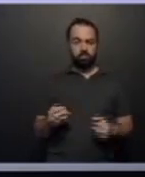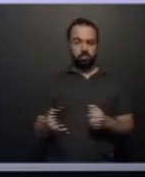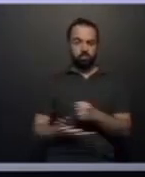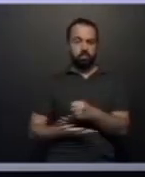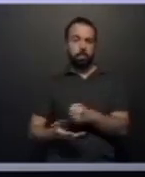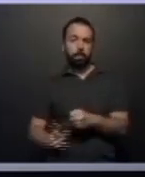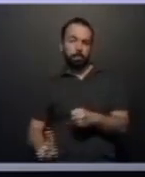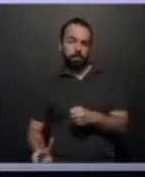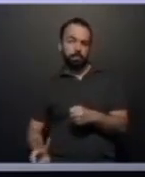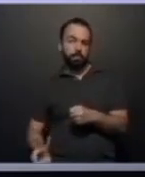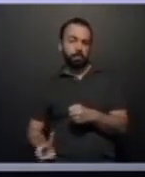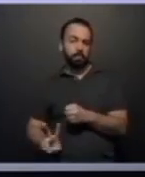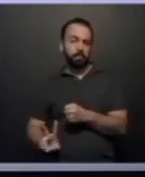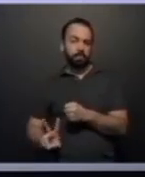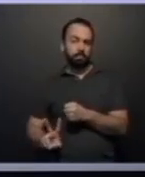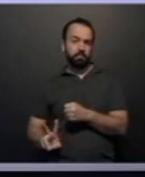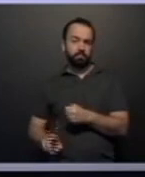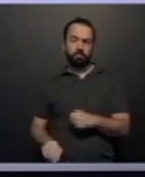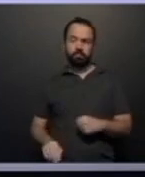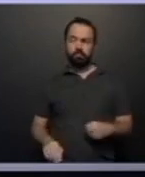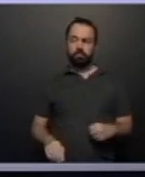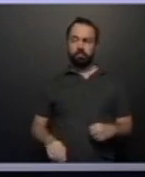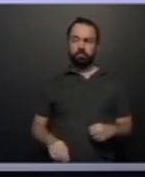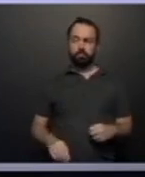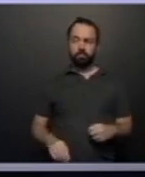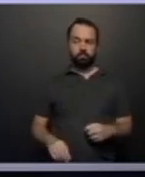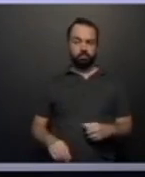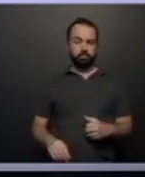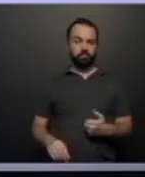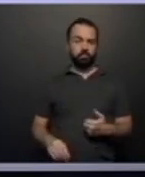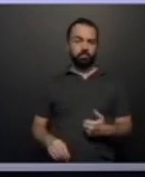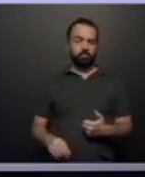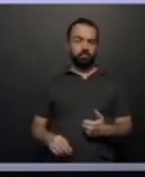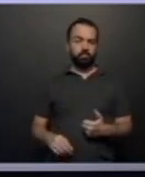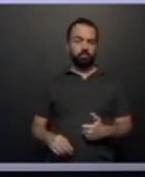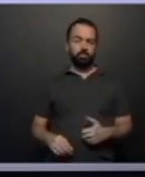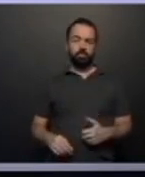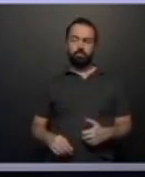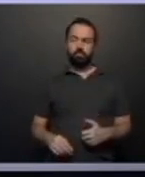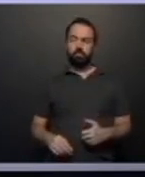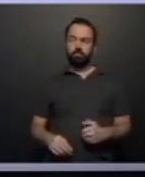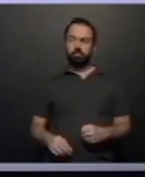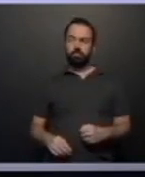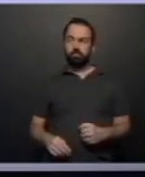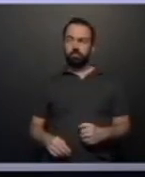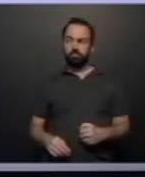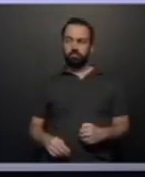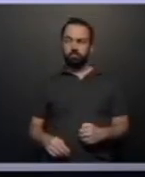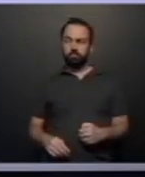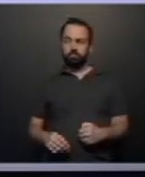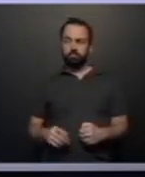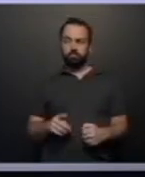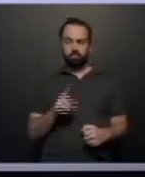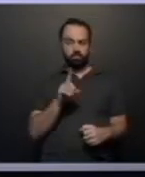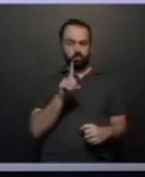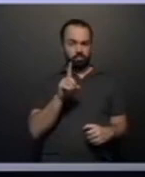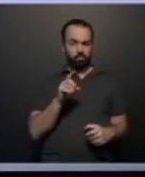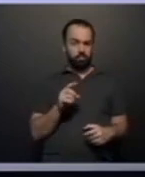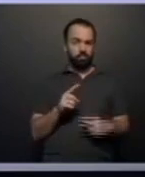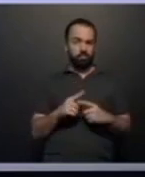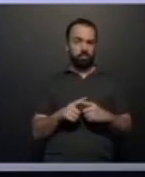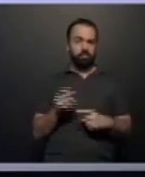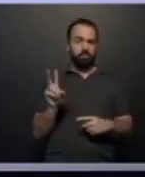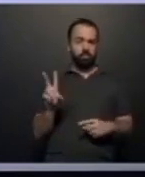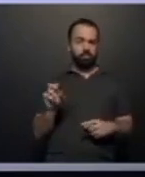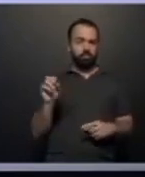2 pequenininho aqui, que é um índice, que representa que é o sistema binário. Então, eu vou escrever 1 vezes 2